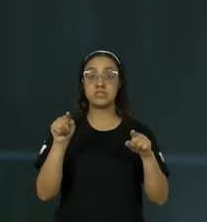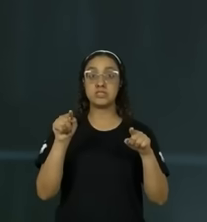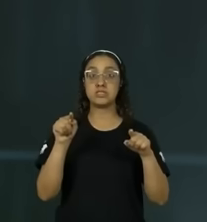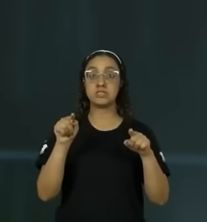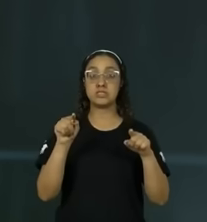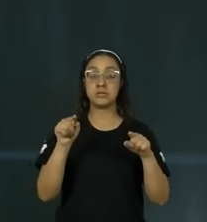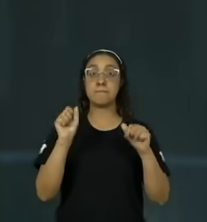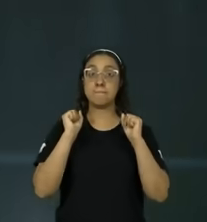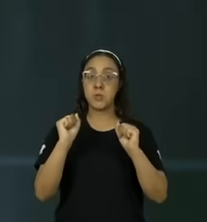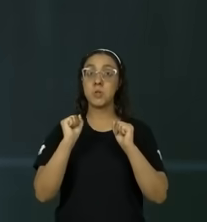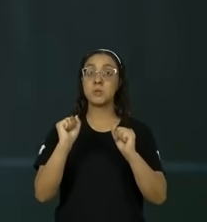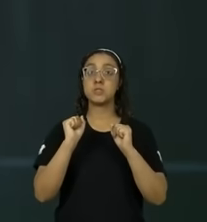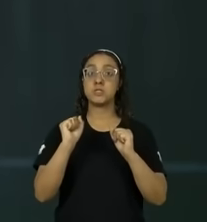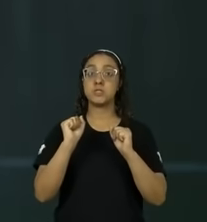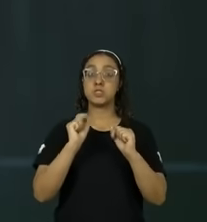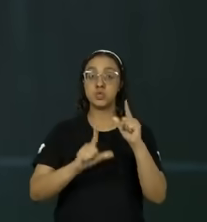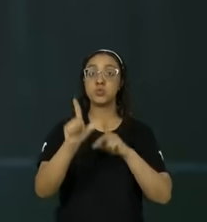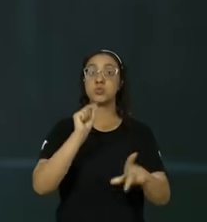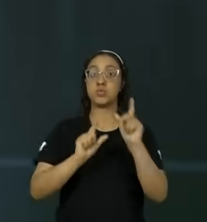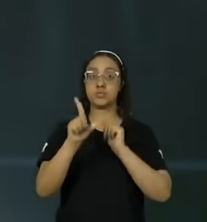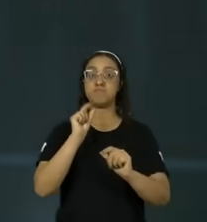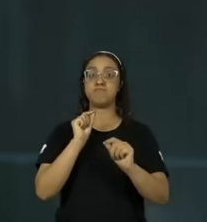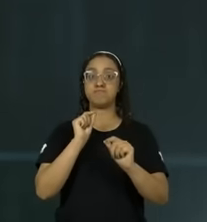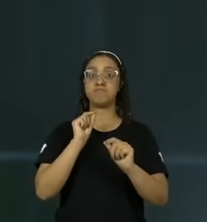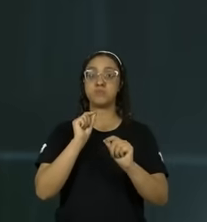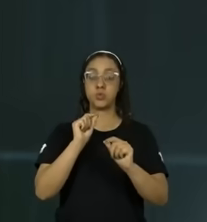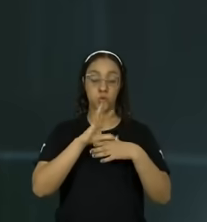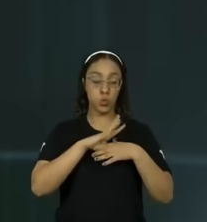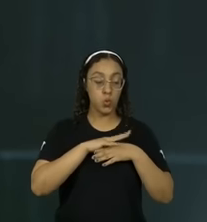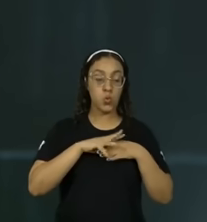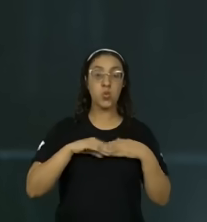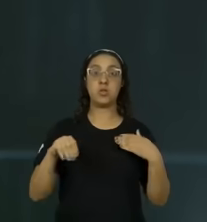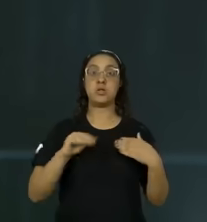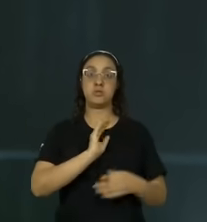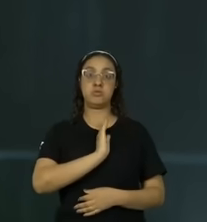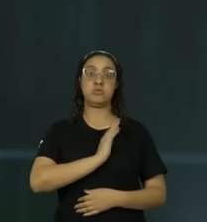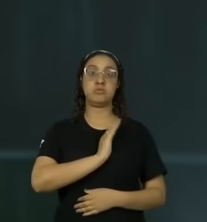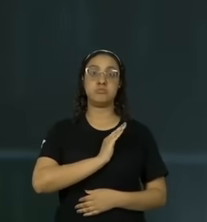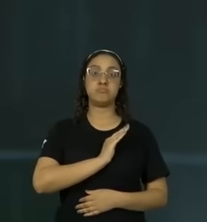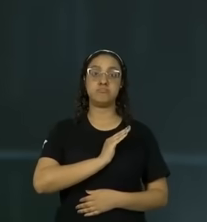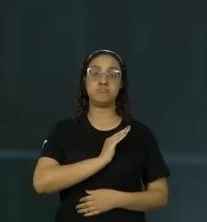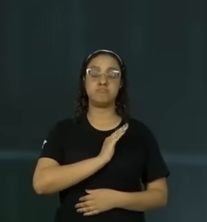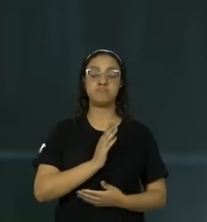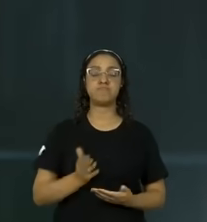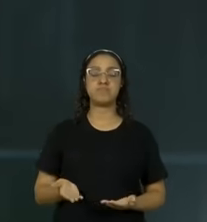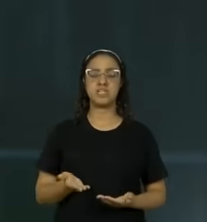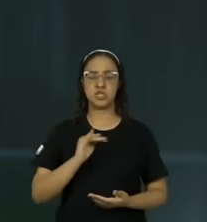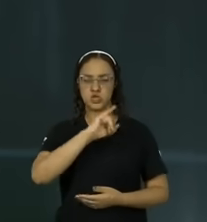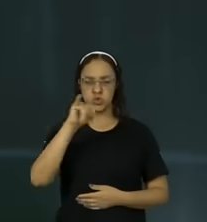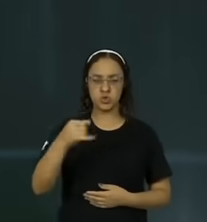eu sempre vou poder escolher a cura. José está num dilema, mas